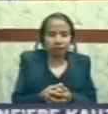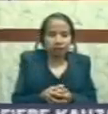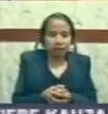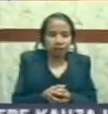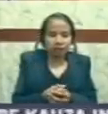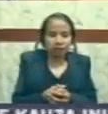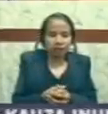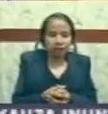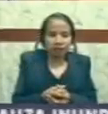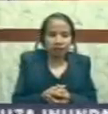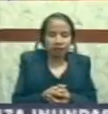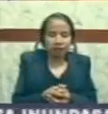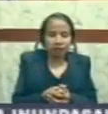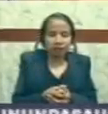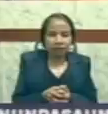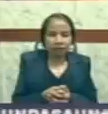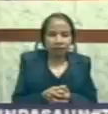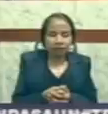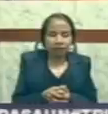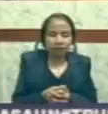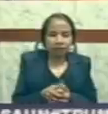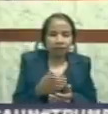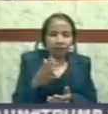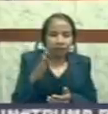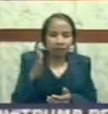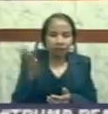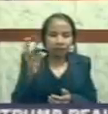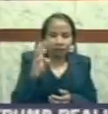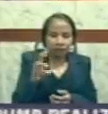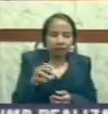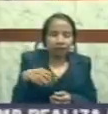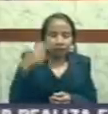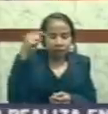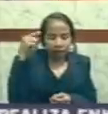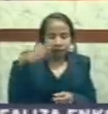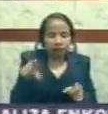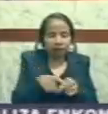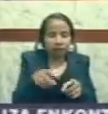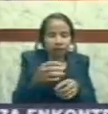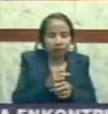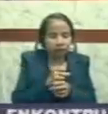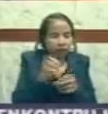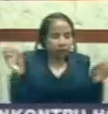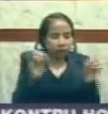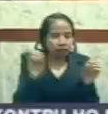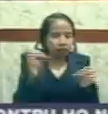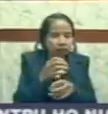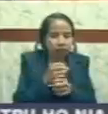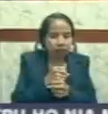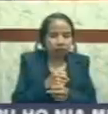hoje, a proposta ida 56, o governo essa sim ou não? Mas eu compreendo que a minha conclusão